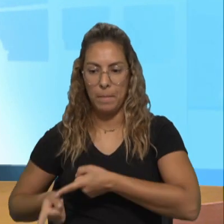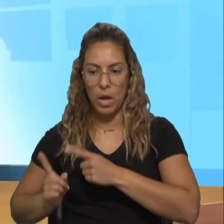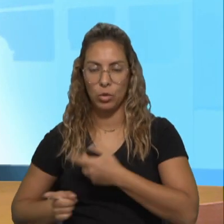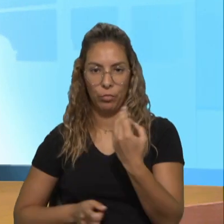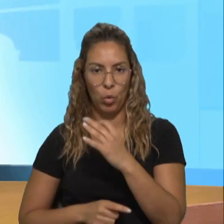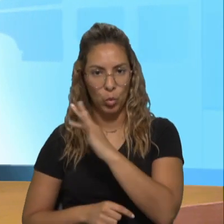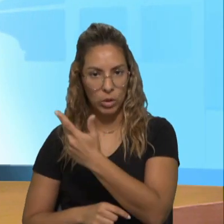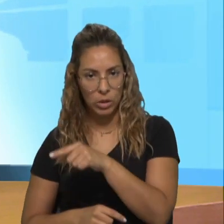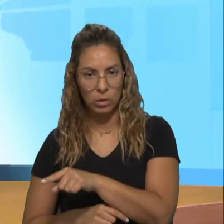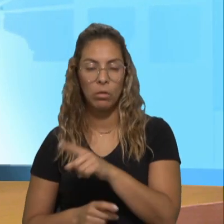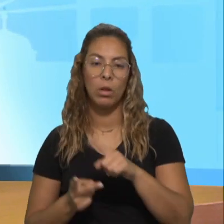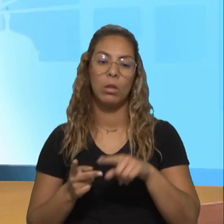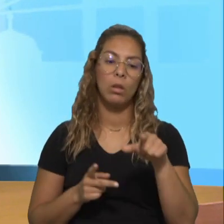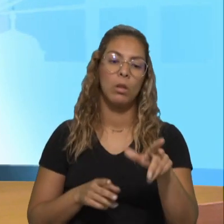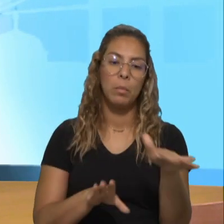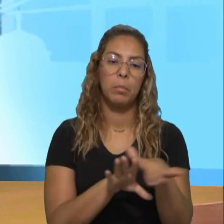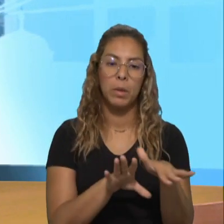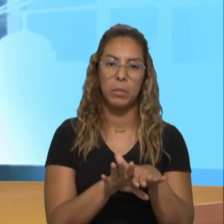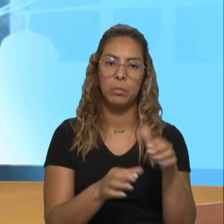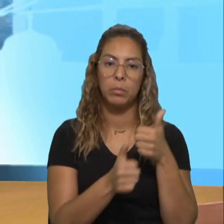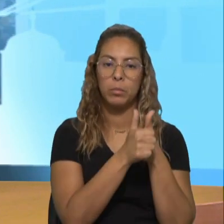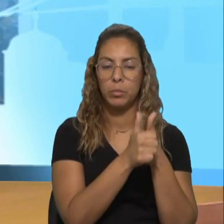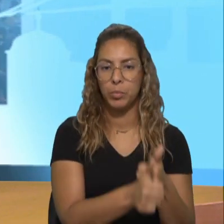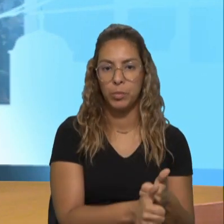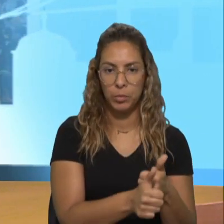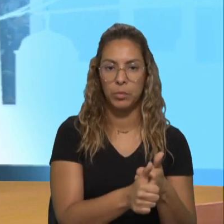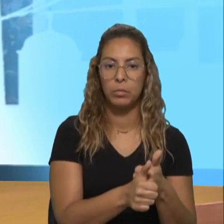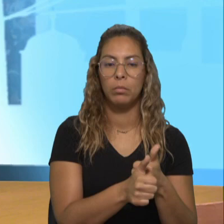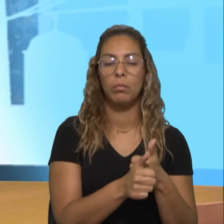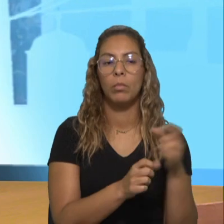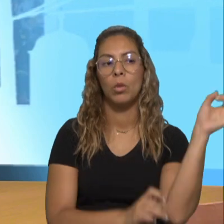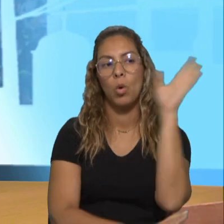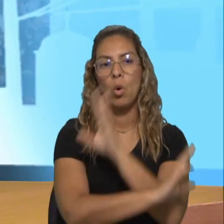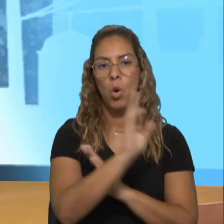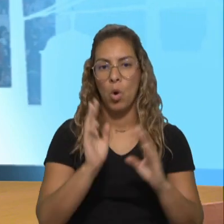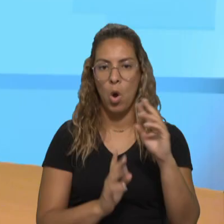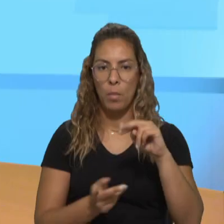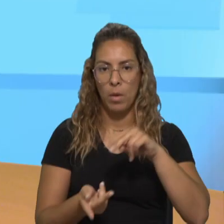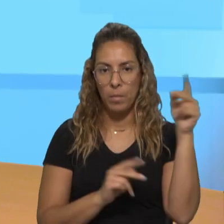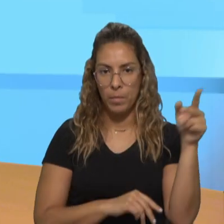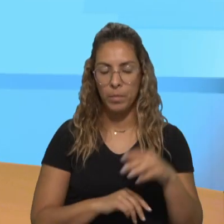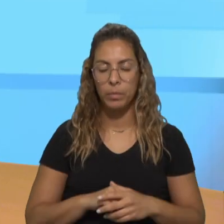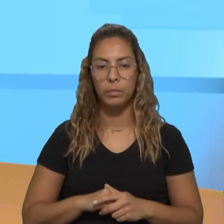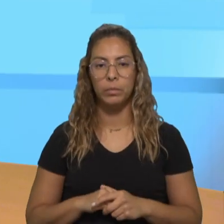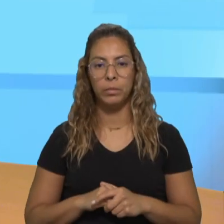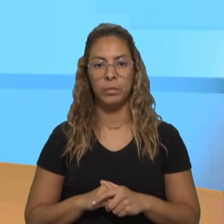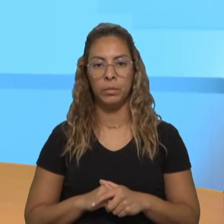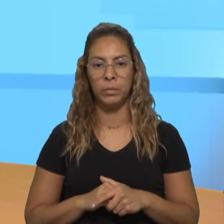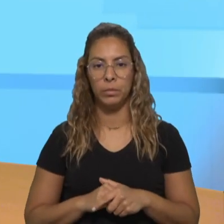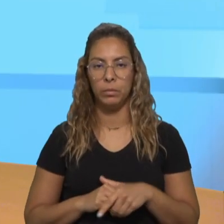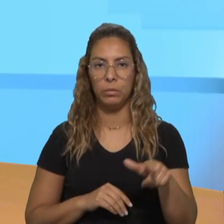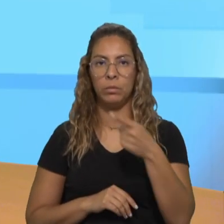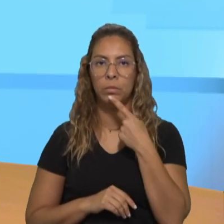Portugal, e aquilo que é a participação em atos eleitorais para a Europa. Percebes ainda